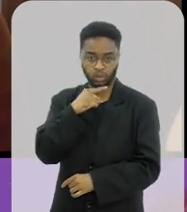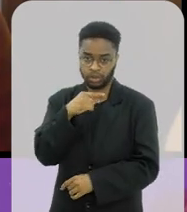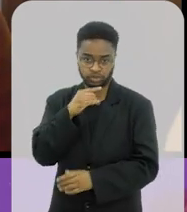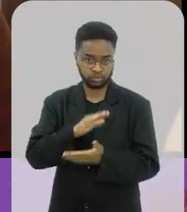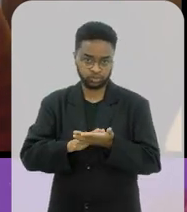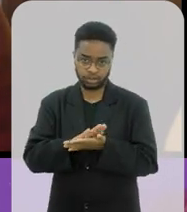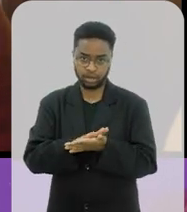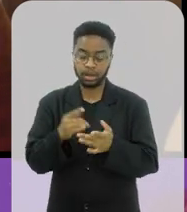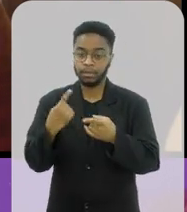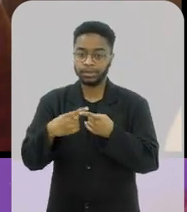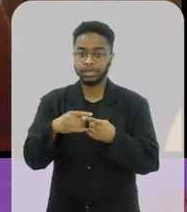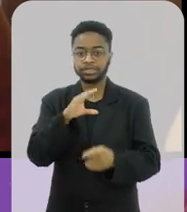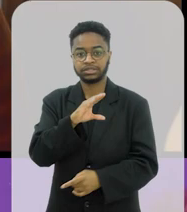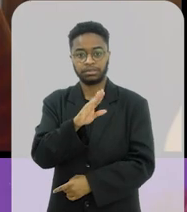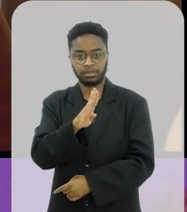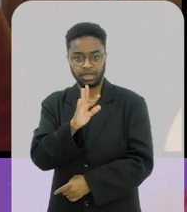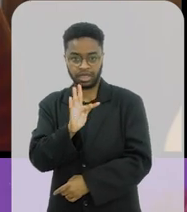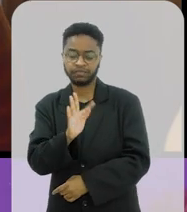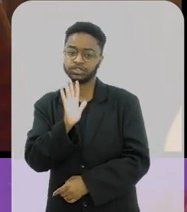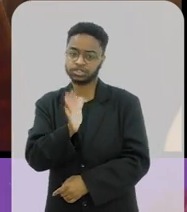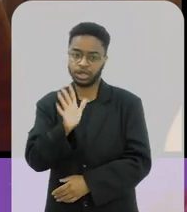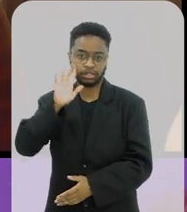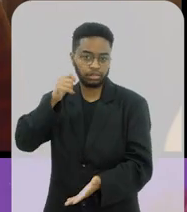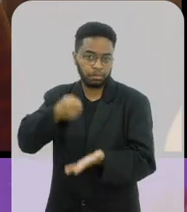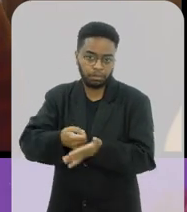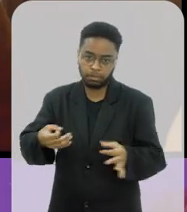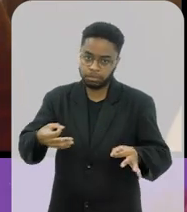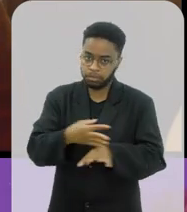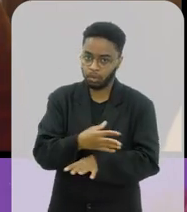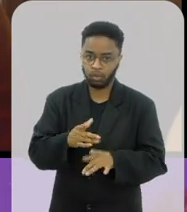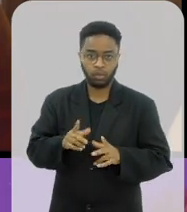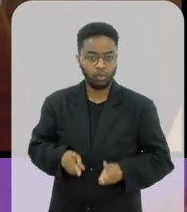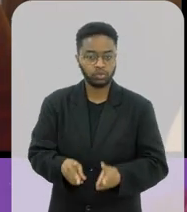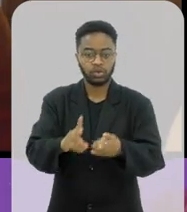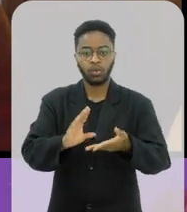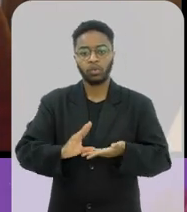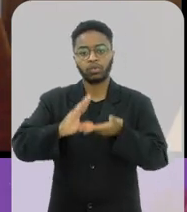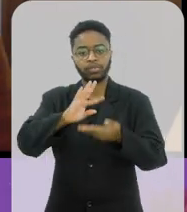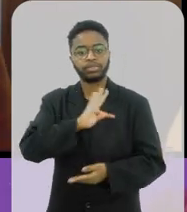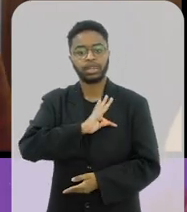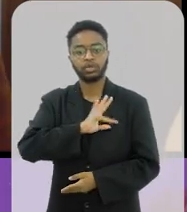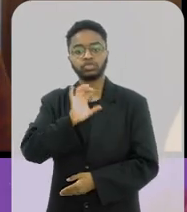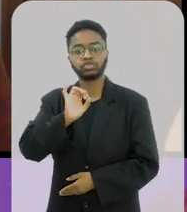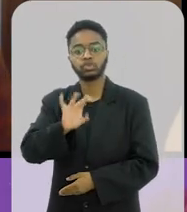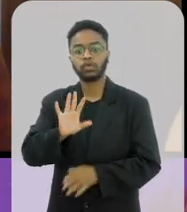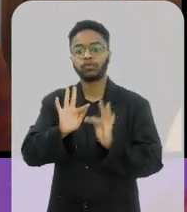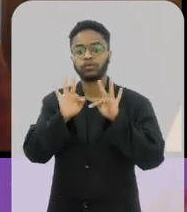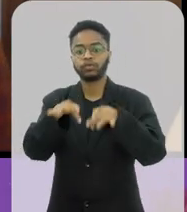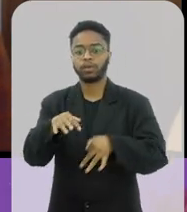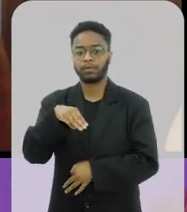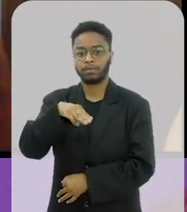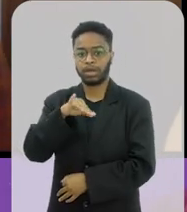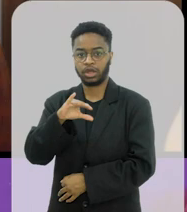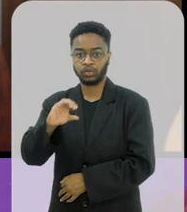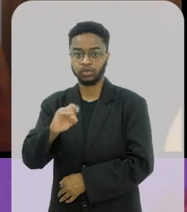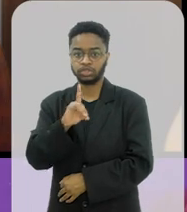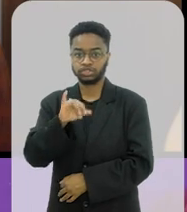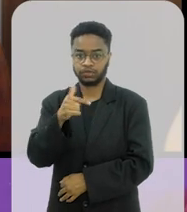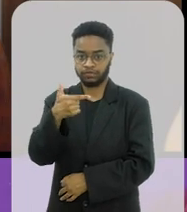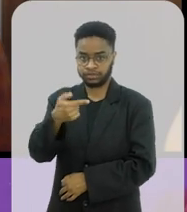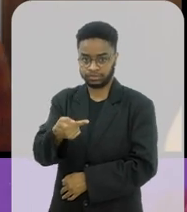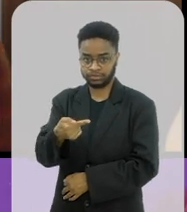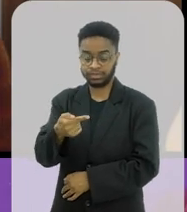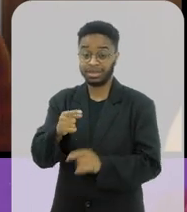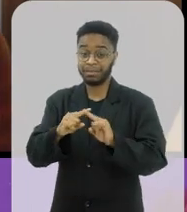adiantando. A CBF já tinha tomado uma posição de realizar o Conselho Técnico no fim deste mês de maio, no dia